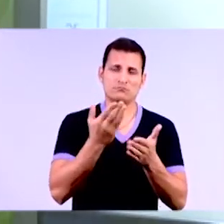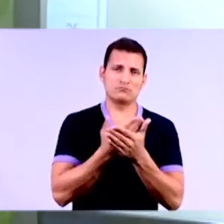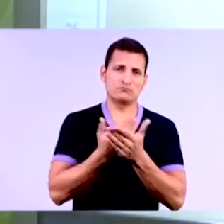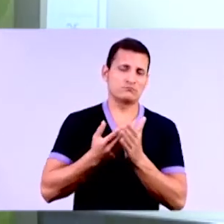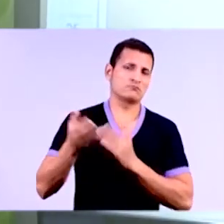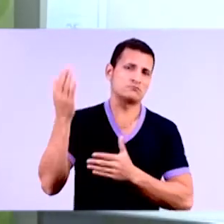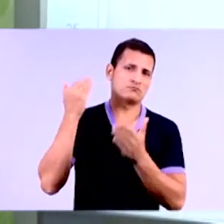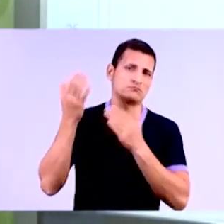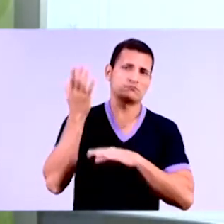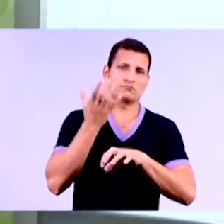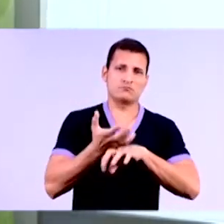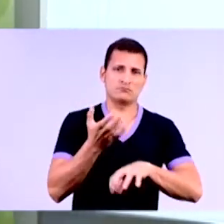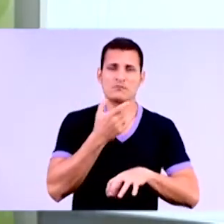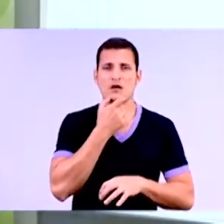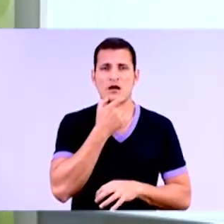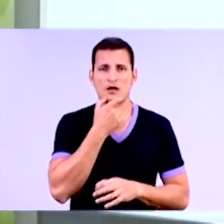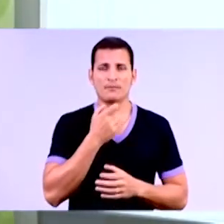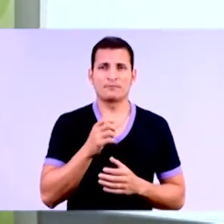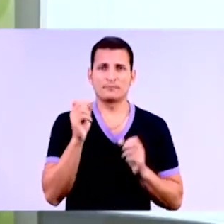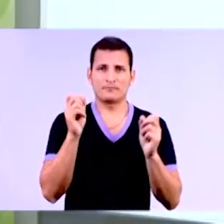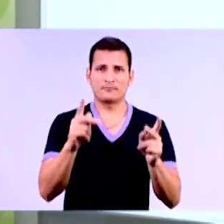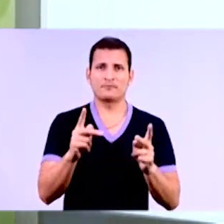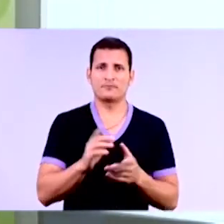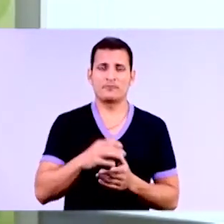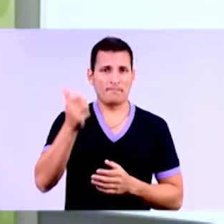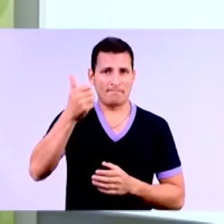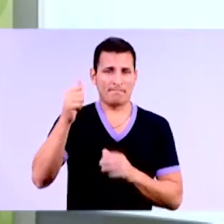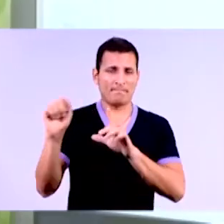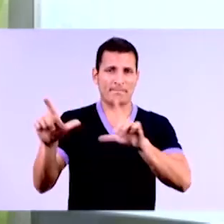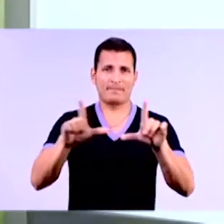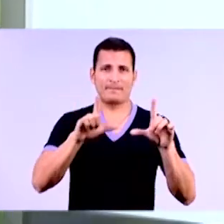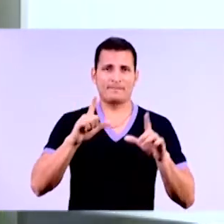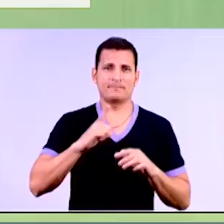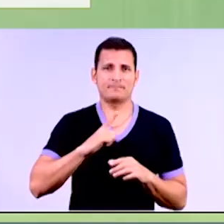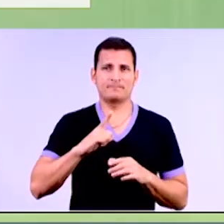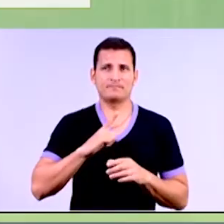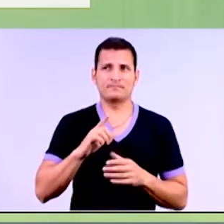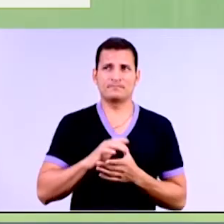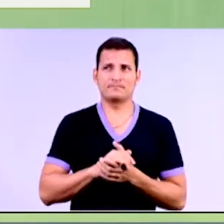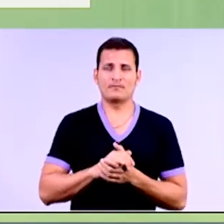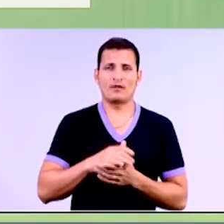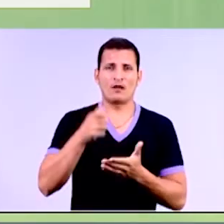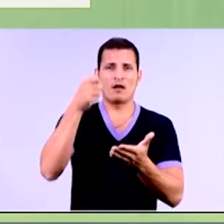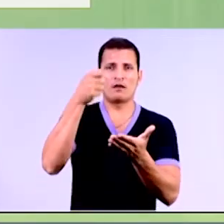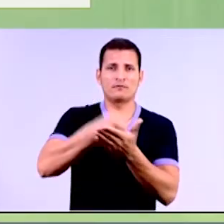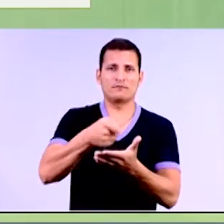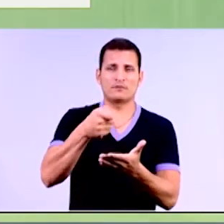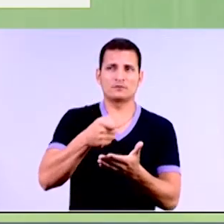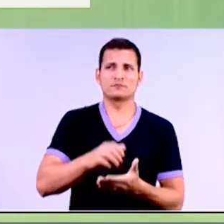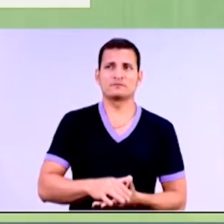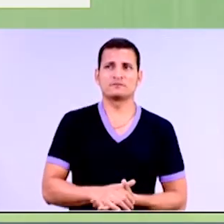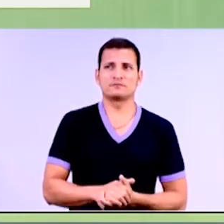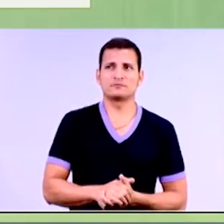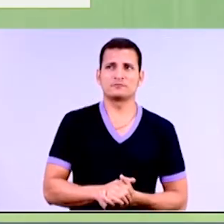escolares, na disciplina de inglês, ok? Então, o primeiro slide traz aqui a forma afirmativa.